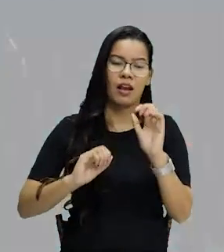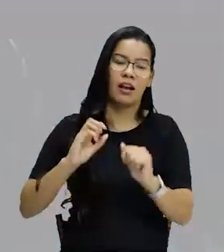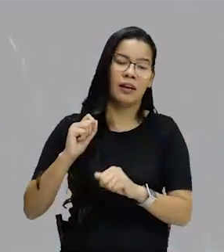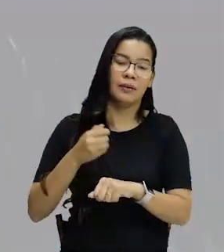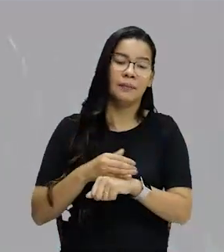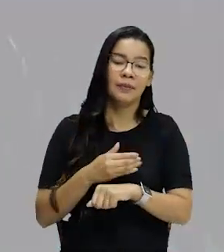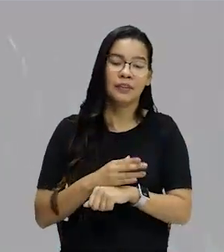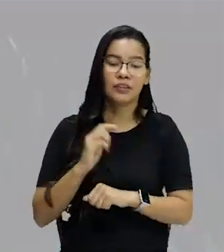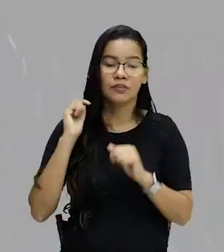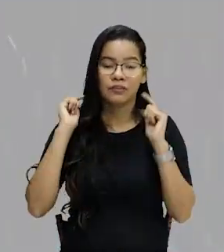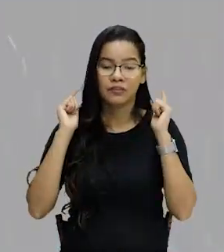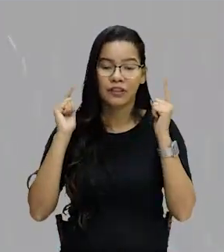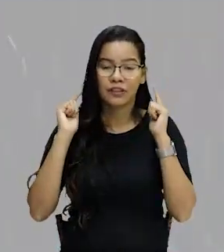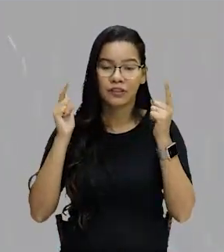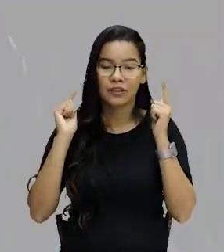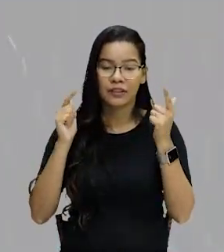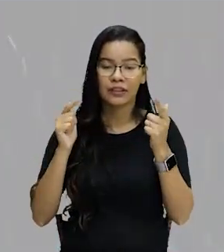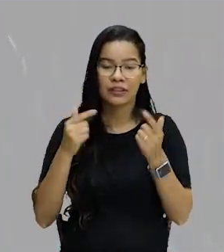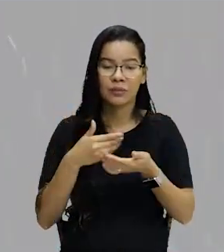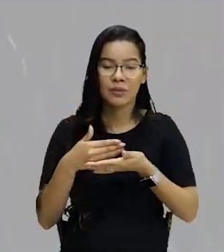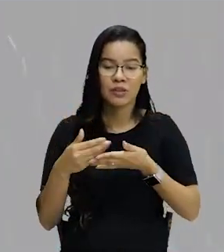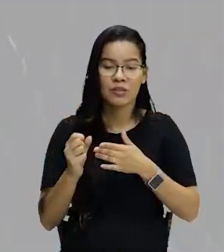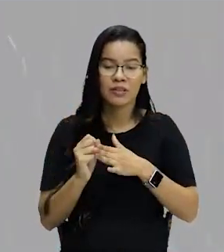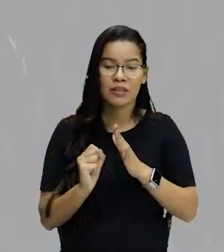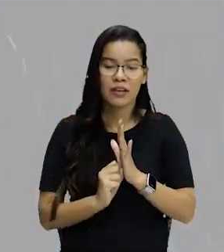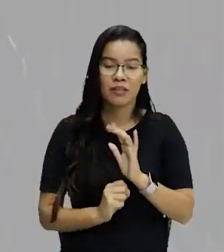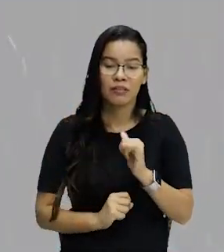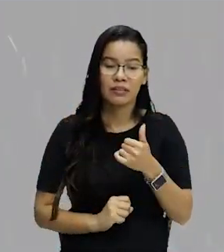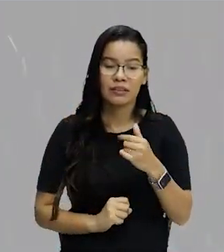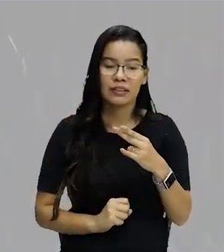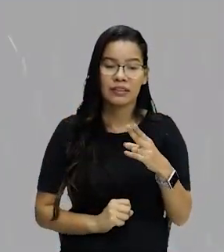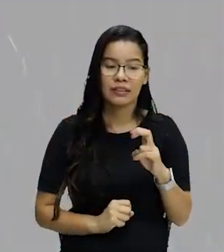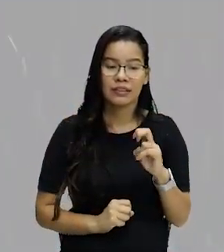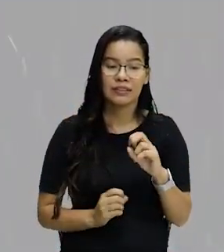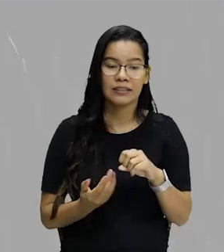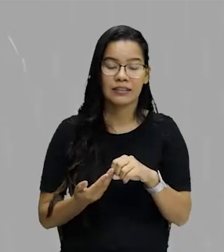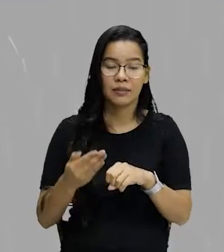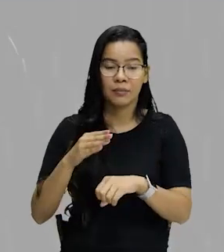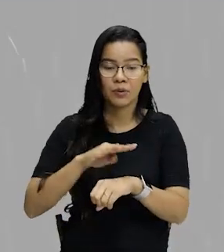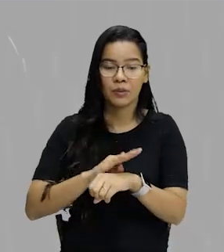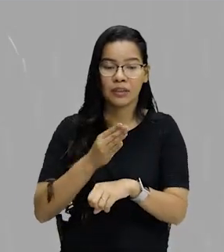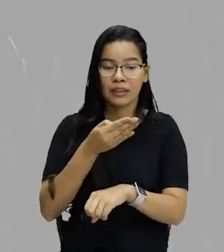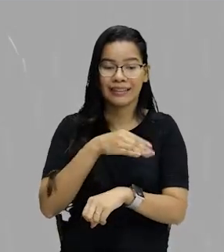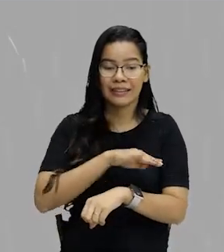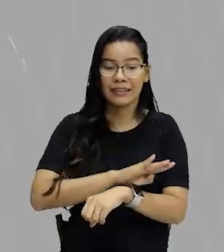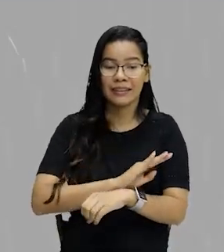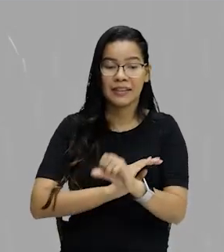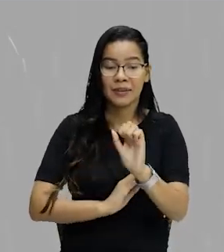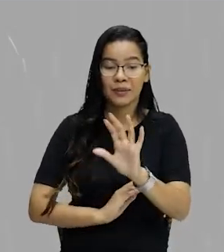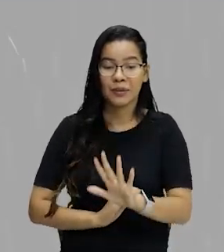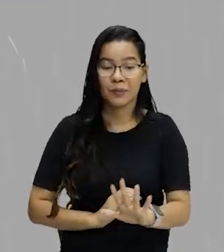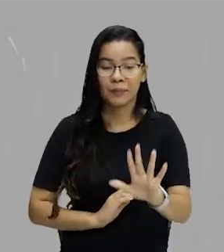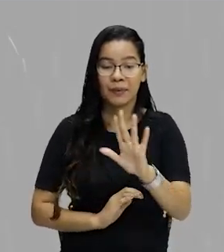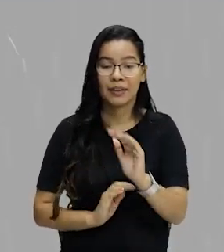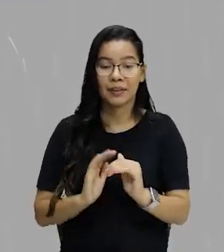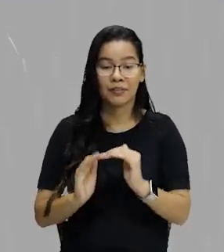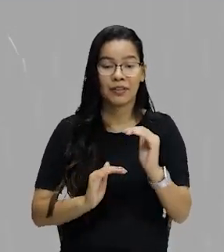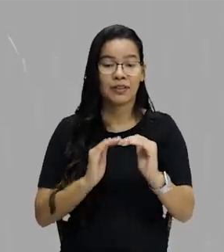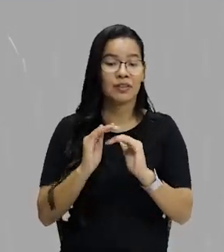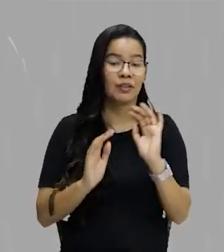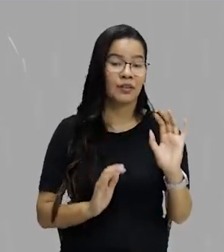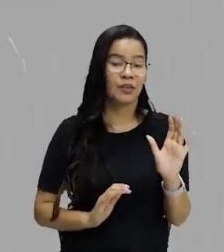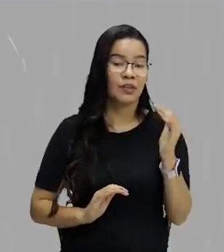prática aventureira surgiu no século XV, nas montanhas europeias. A evolução se deu